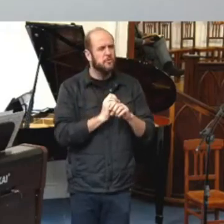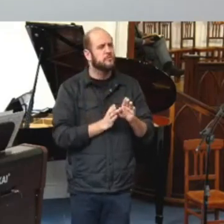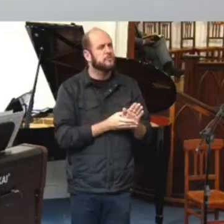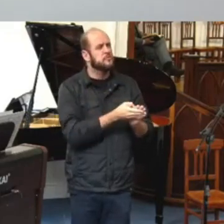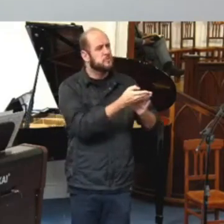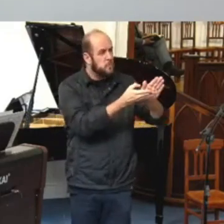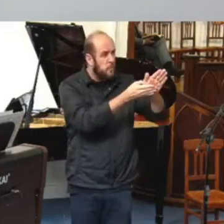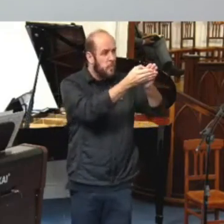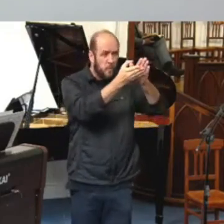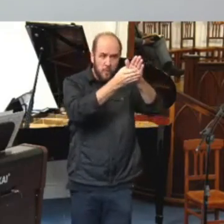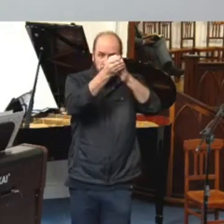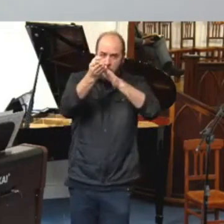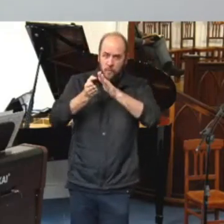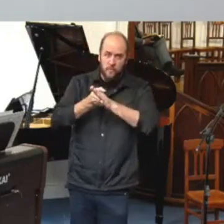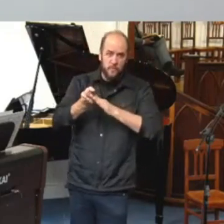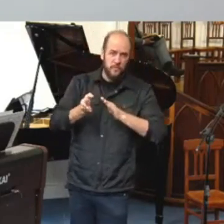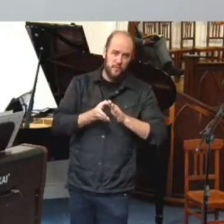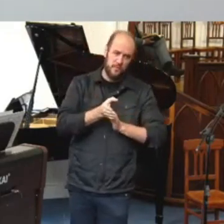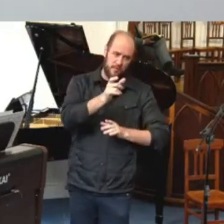outros. Queridos,